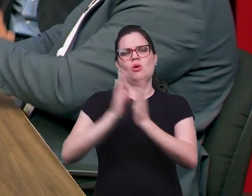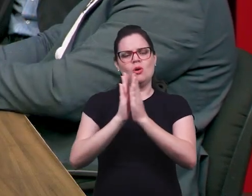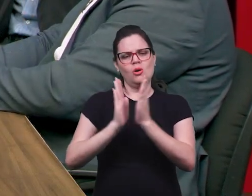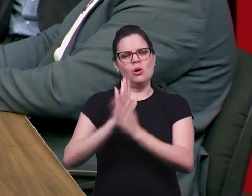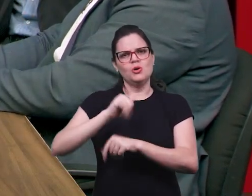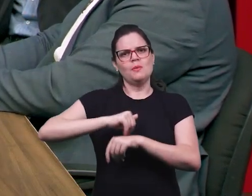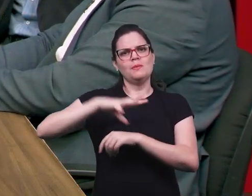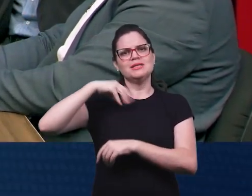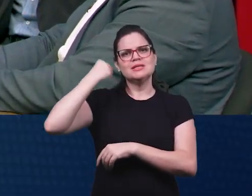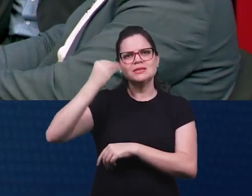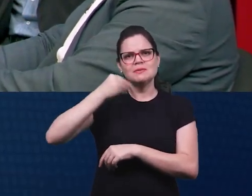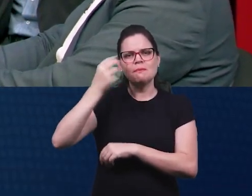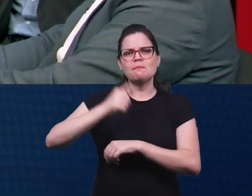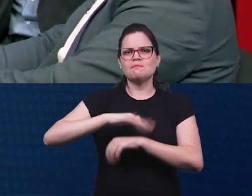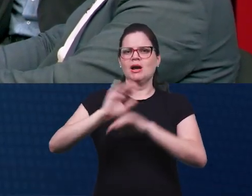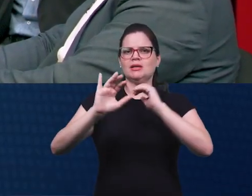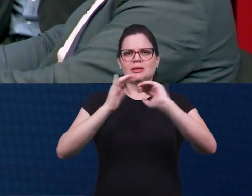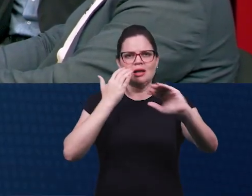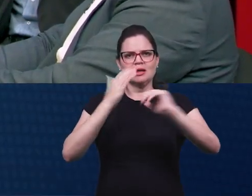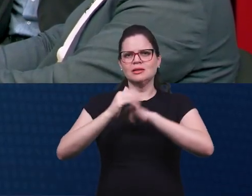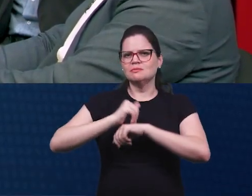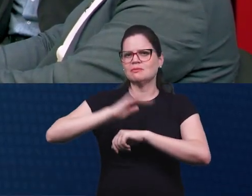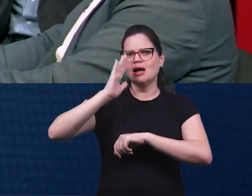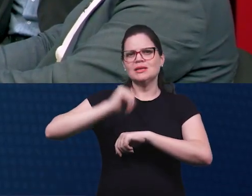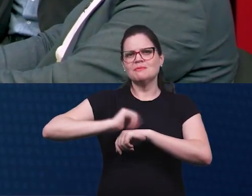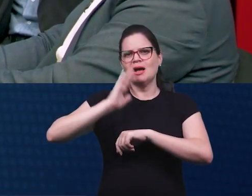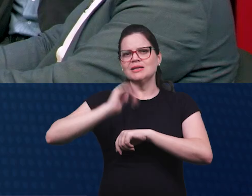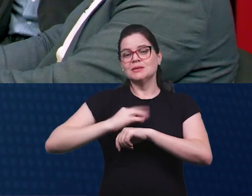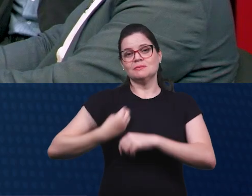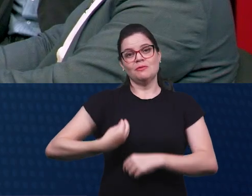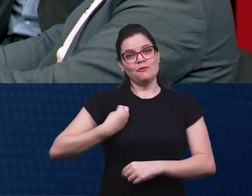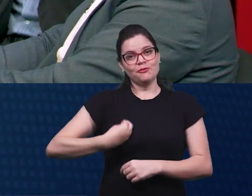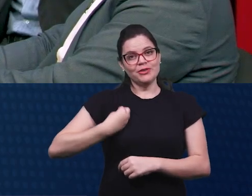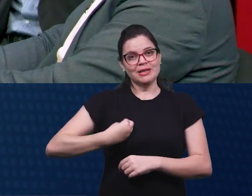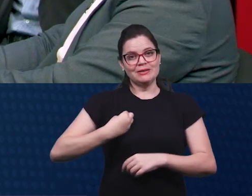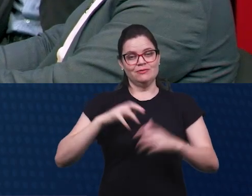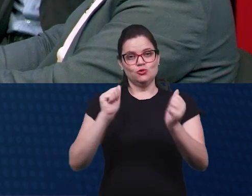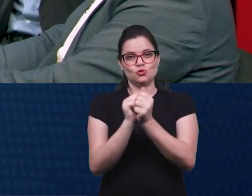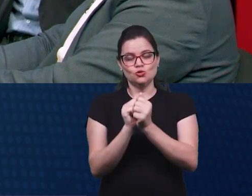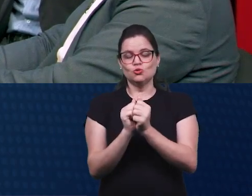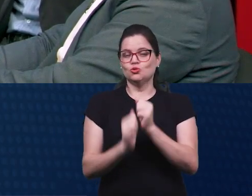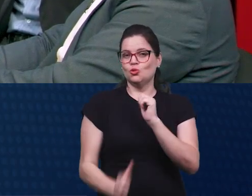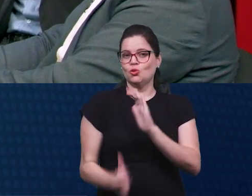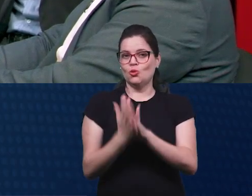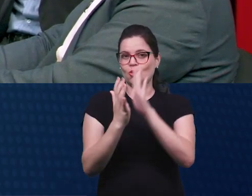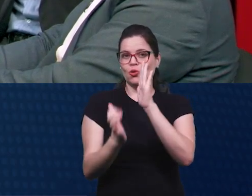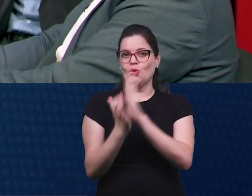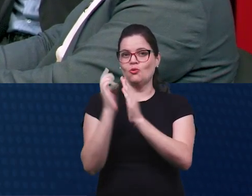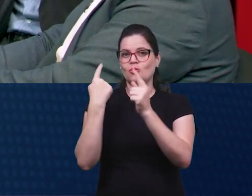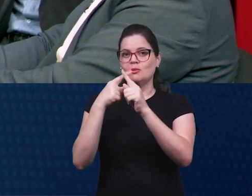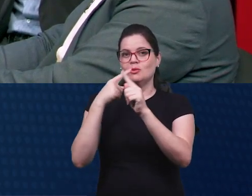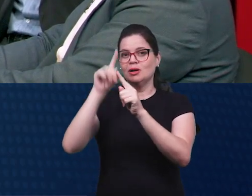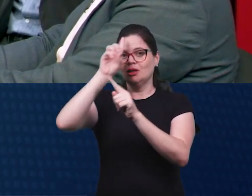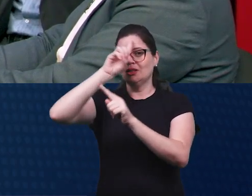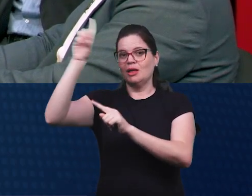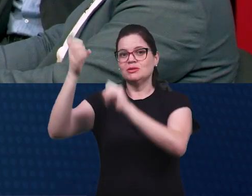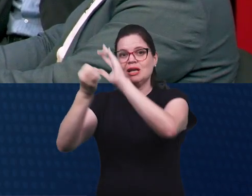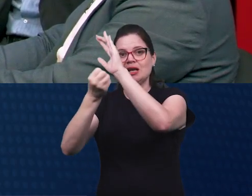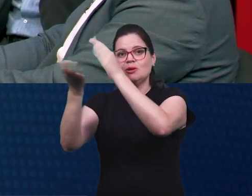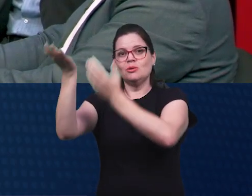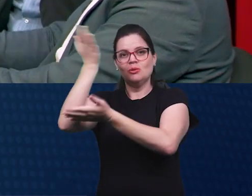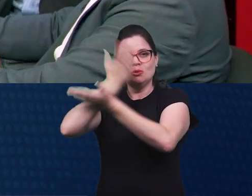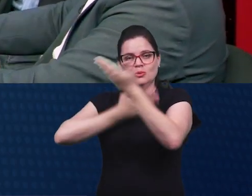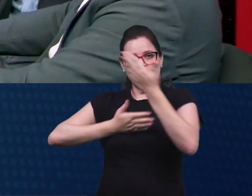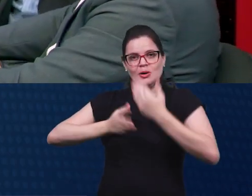nós vivemos ele, quanto mais nós participamos dele e daquilo que vem da eternidade do Senhor, mais nós